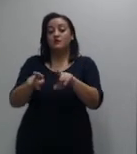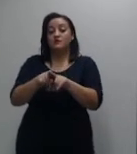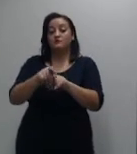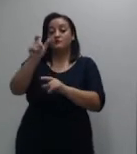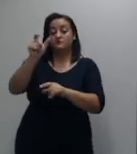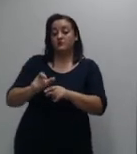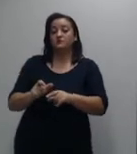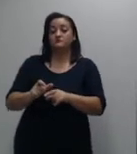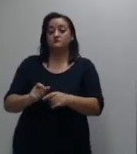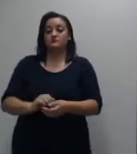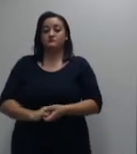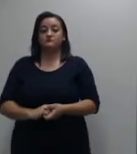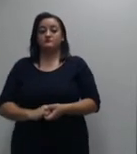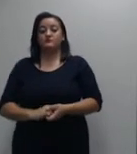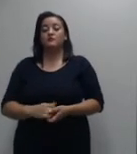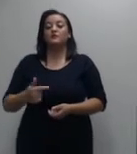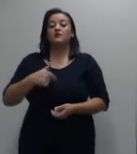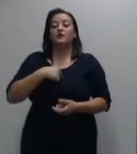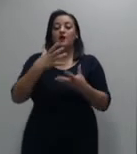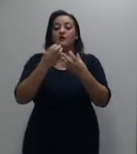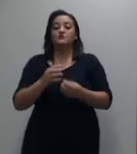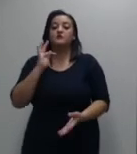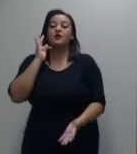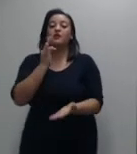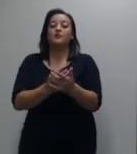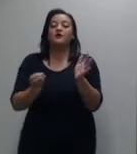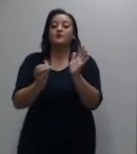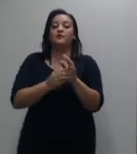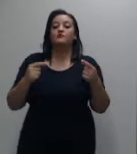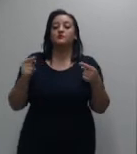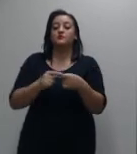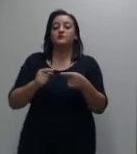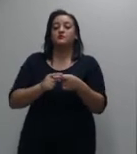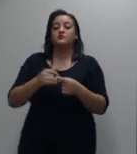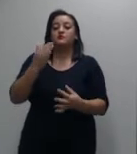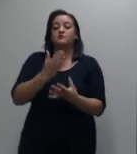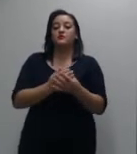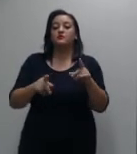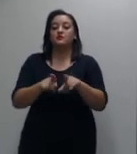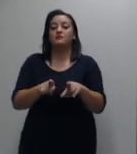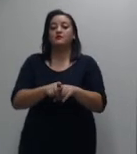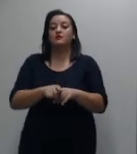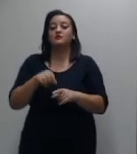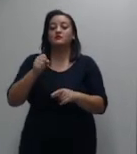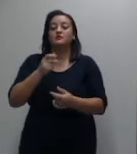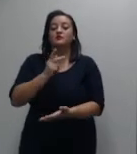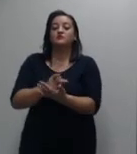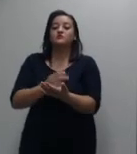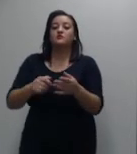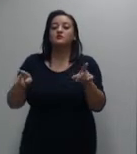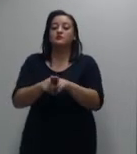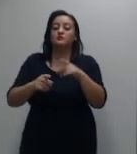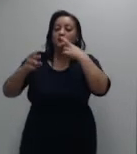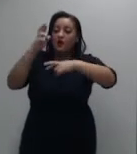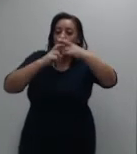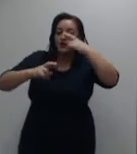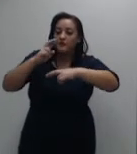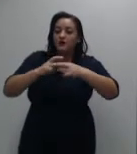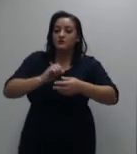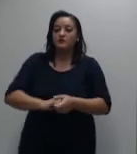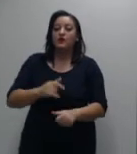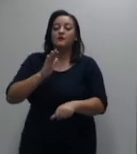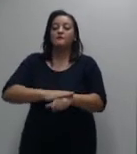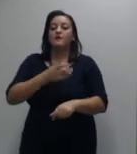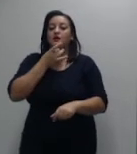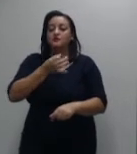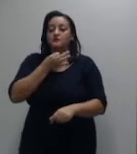requerente é uma vez a cura da só falta de interesse ou pessoal deixa se na sequência de analisar as demais alegações